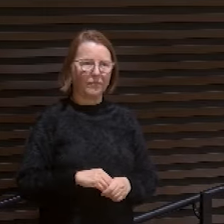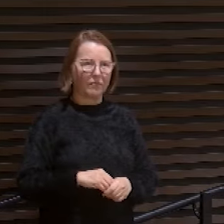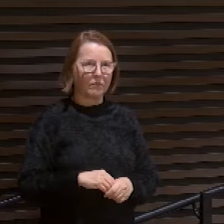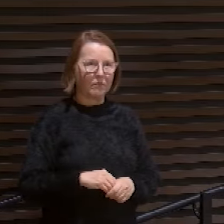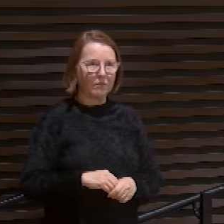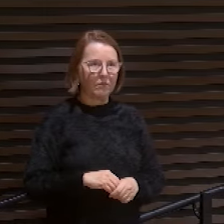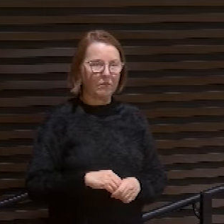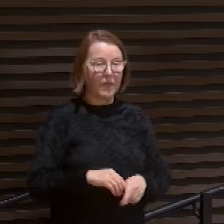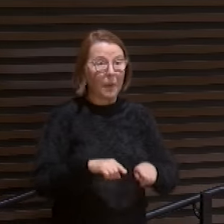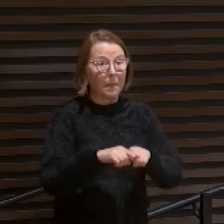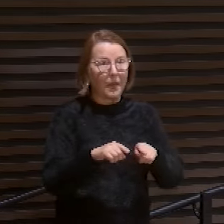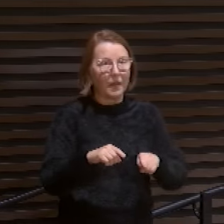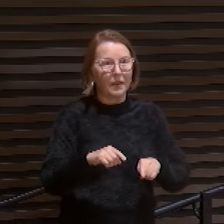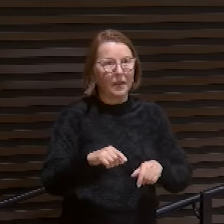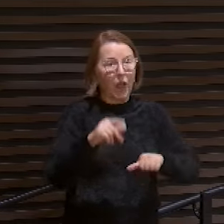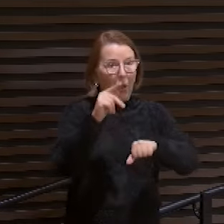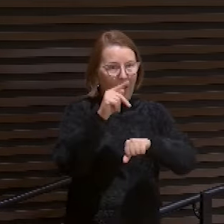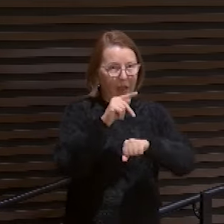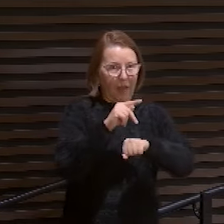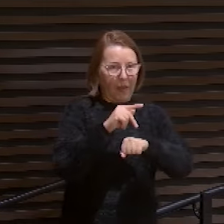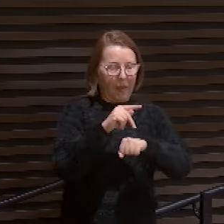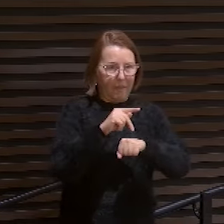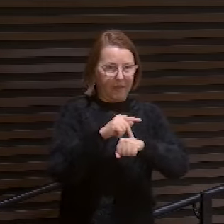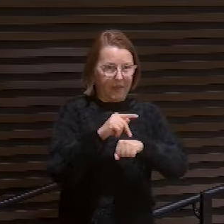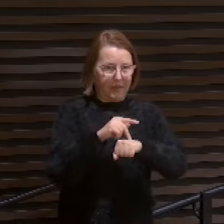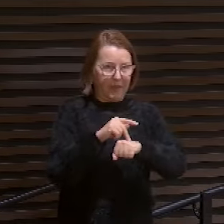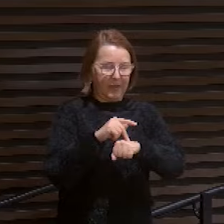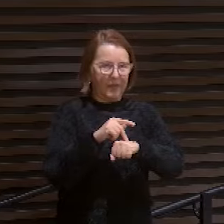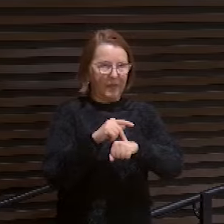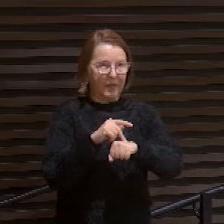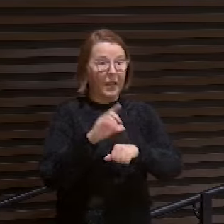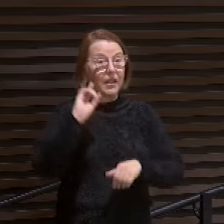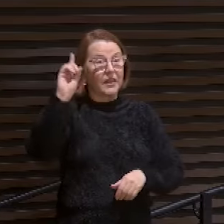Mas era uma pedra em que ele disse que ele estaria ali